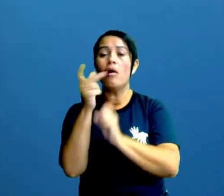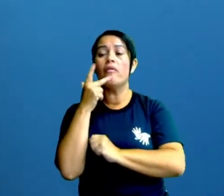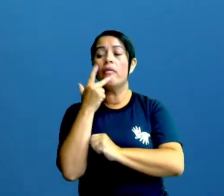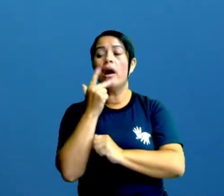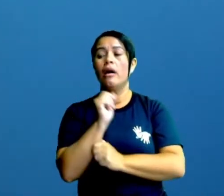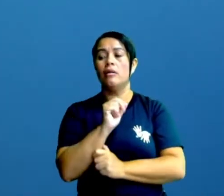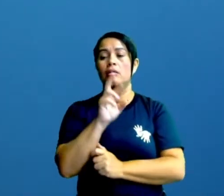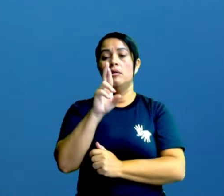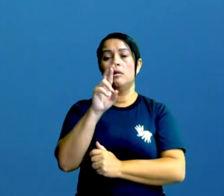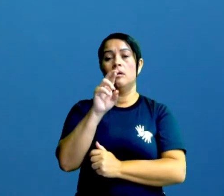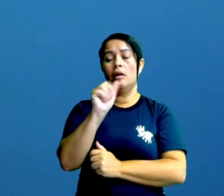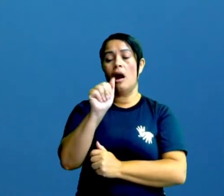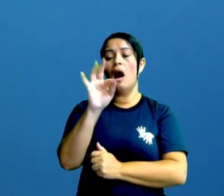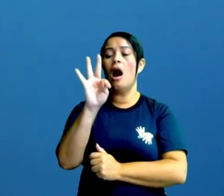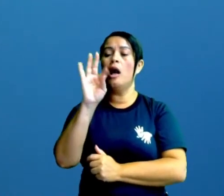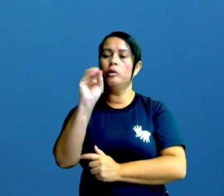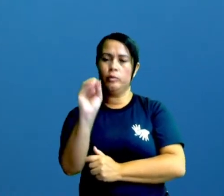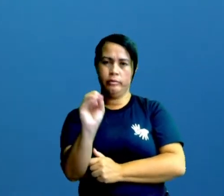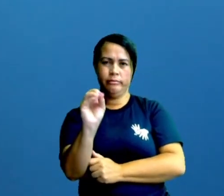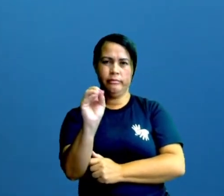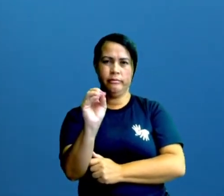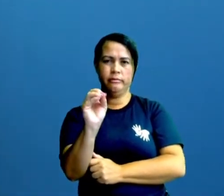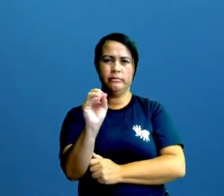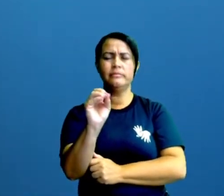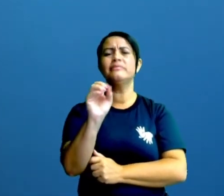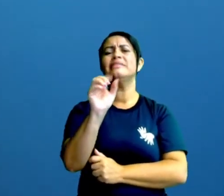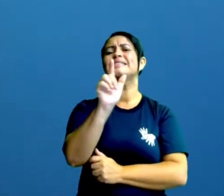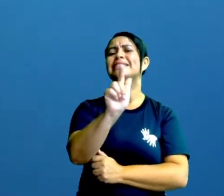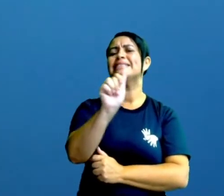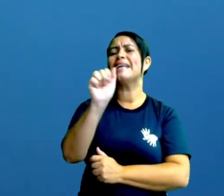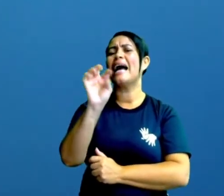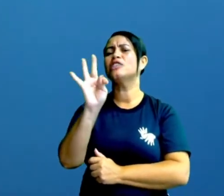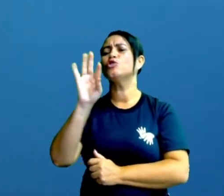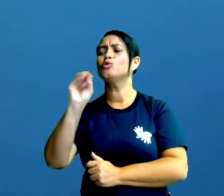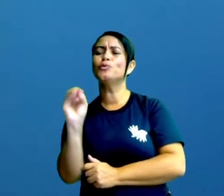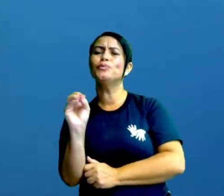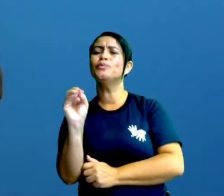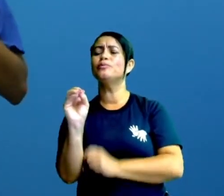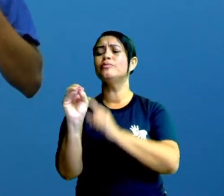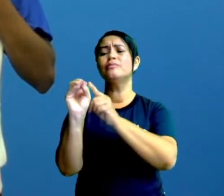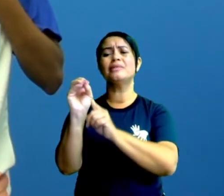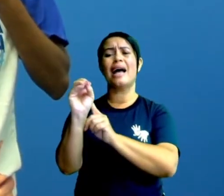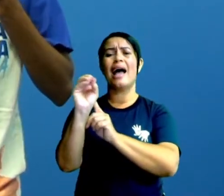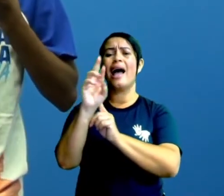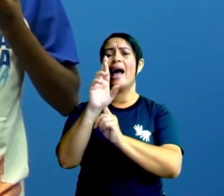digo Rato e gato